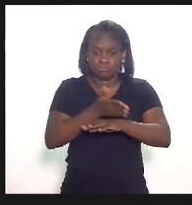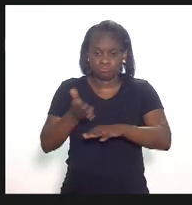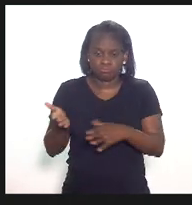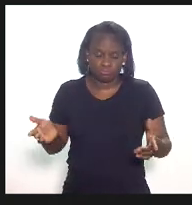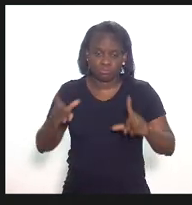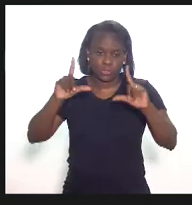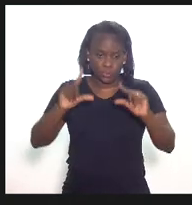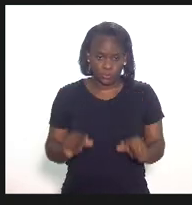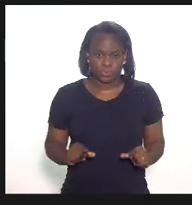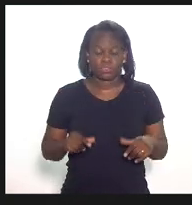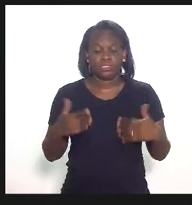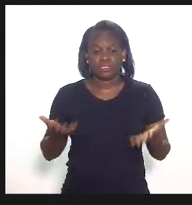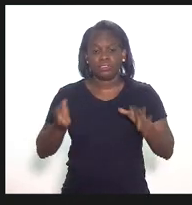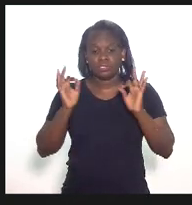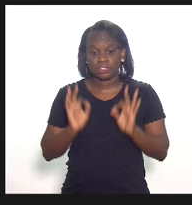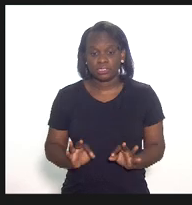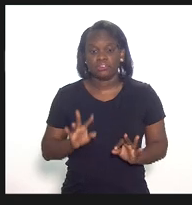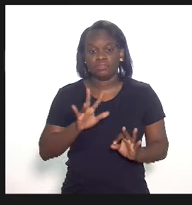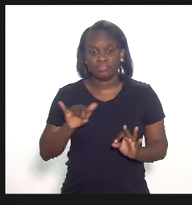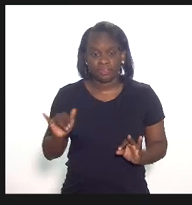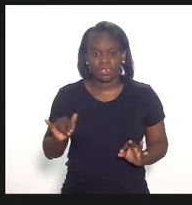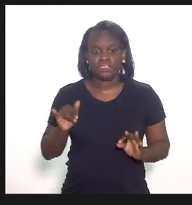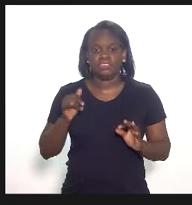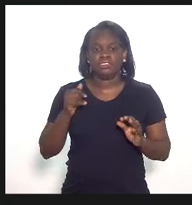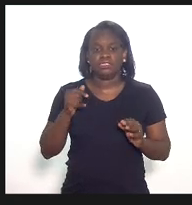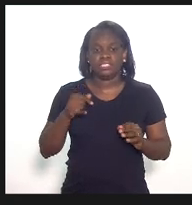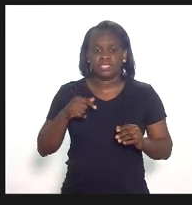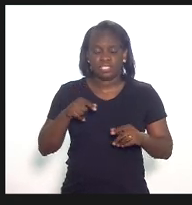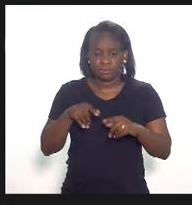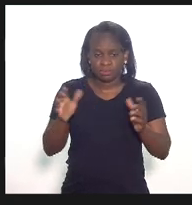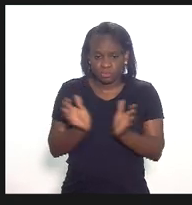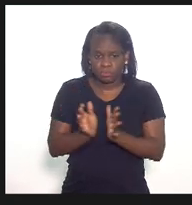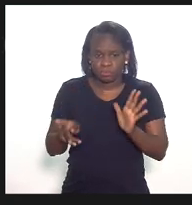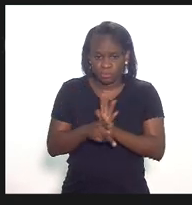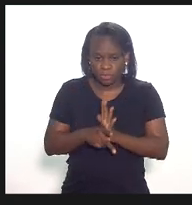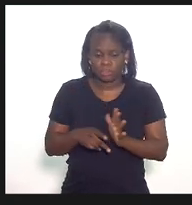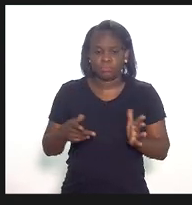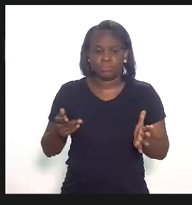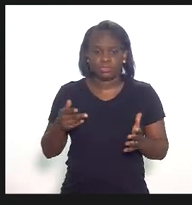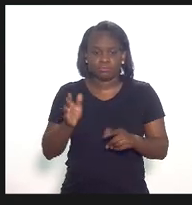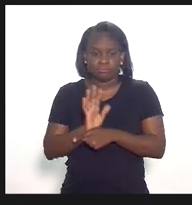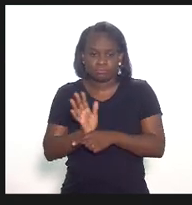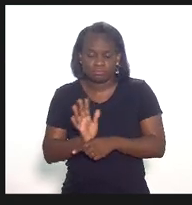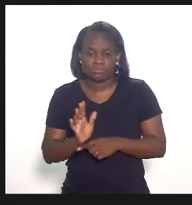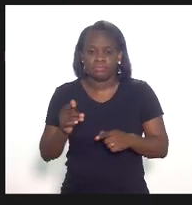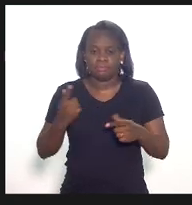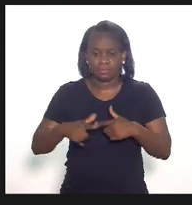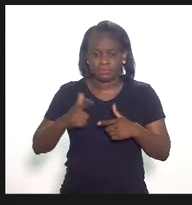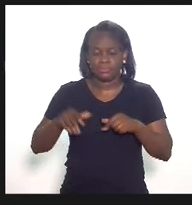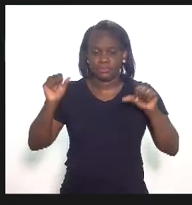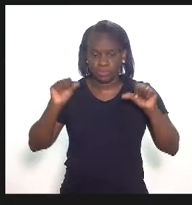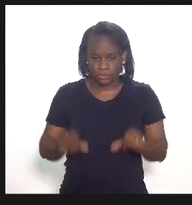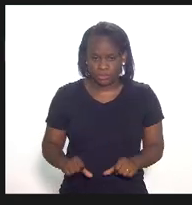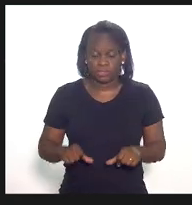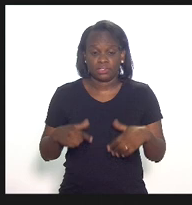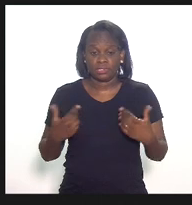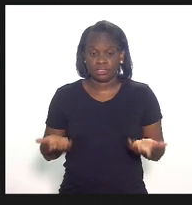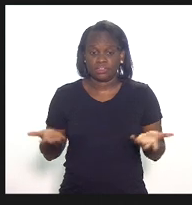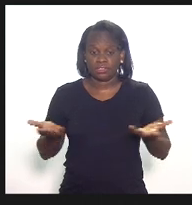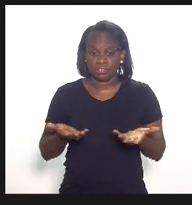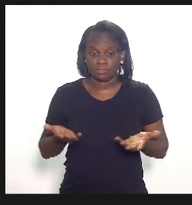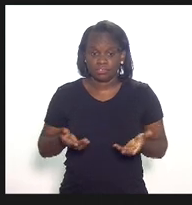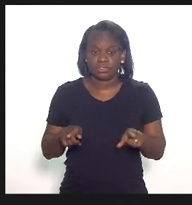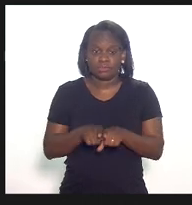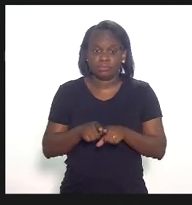Então, certamente será, como todo setor de entretenimento, o último setor a voltar da crise. E, dessa forma,